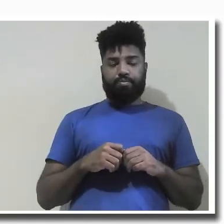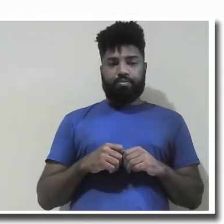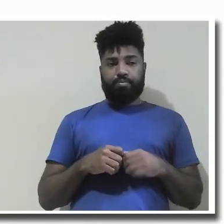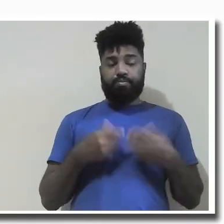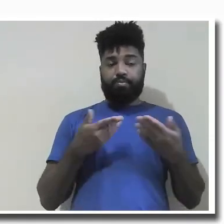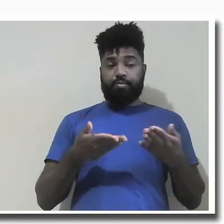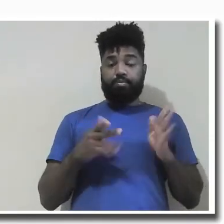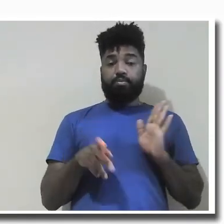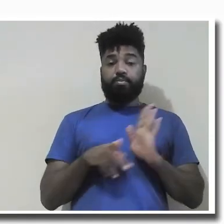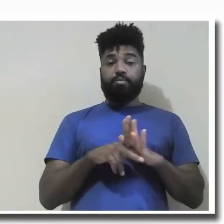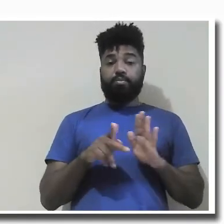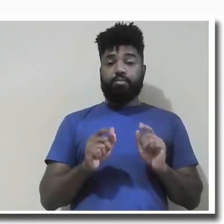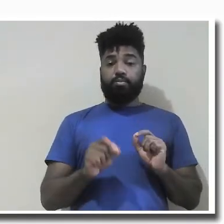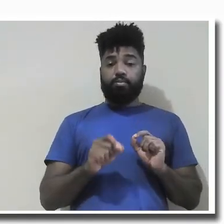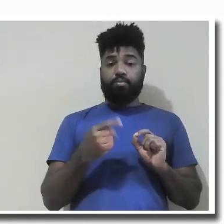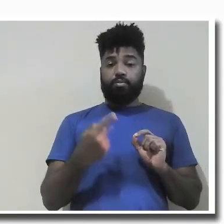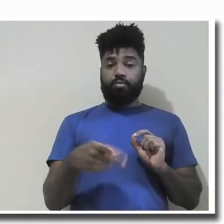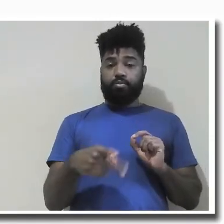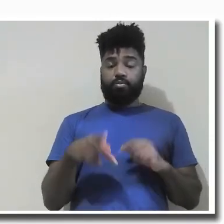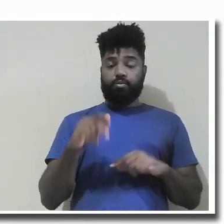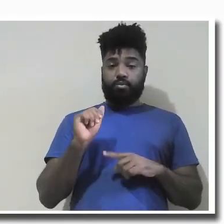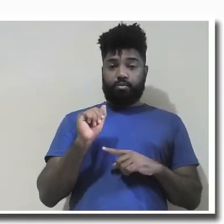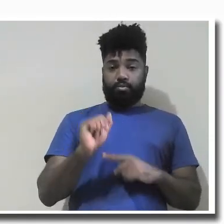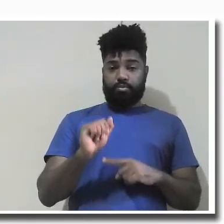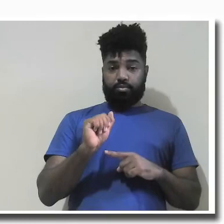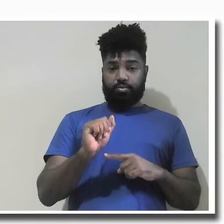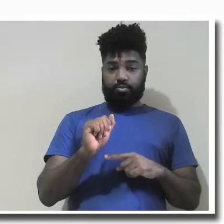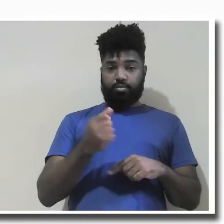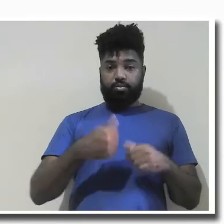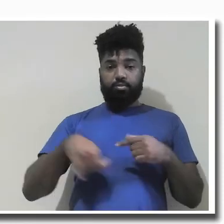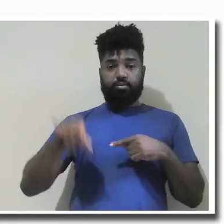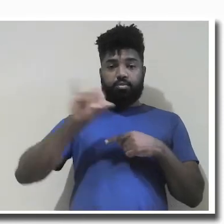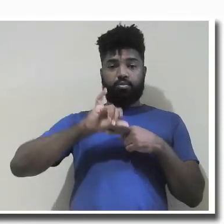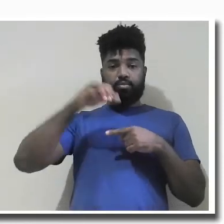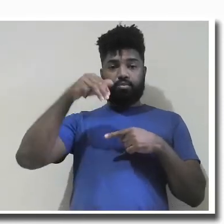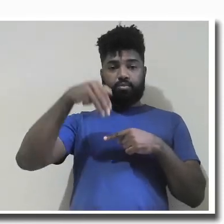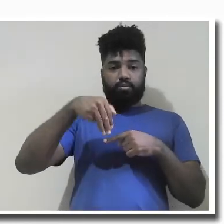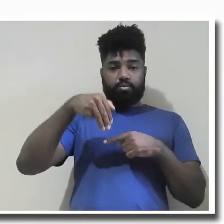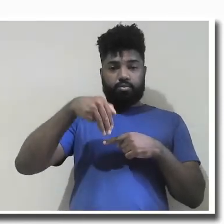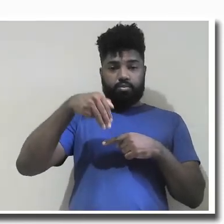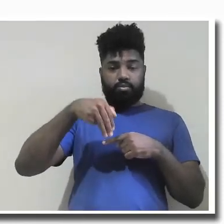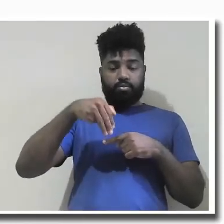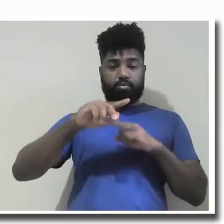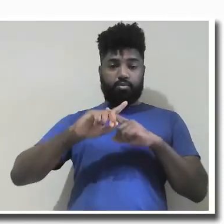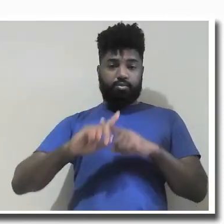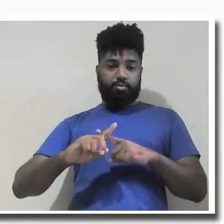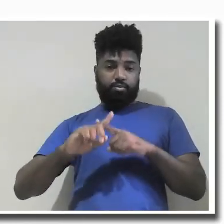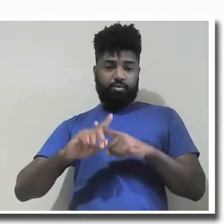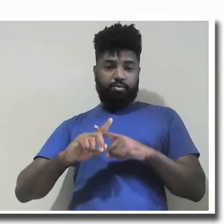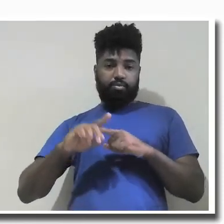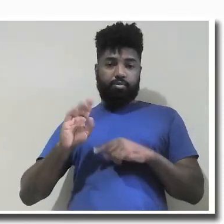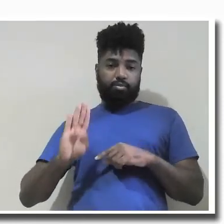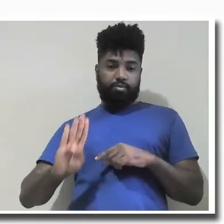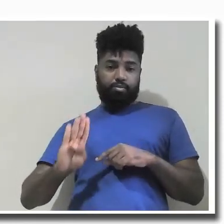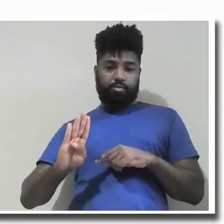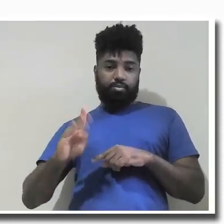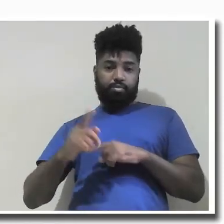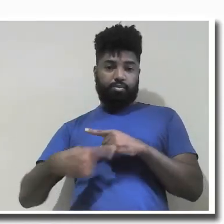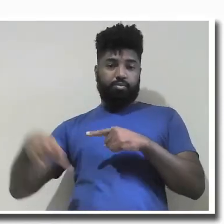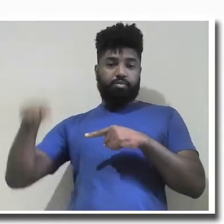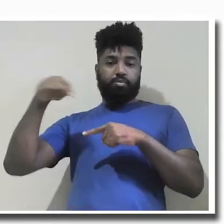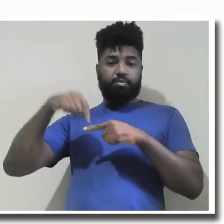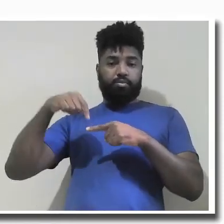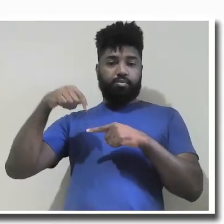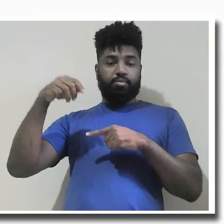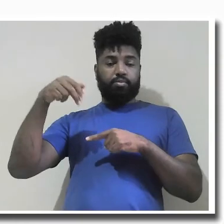isto equivale a A elevado a M vezes a B elevado a M. Como